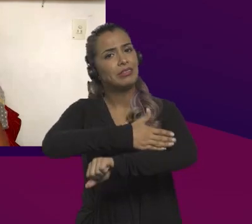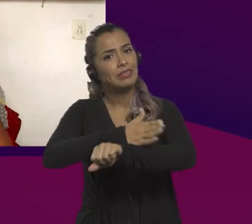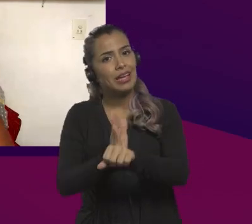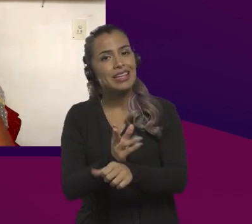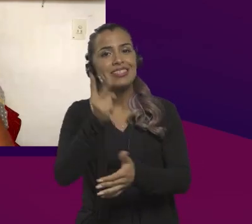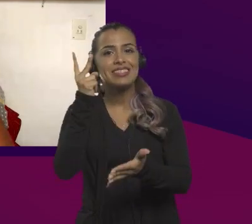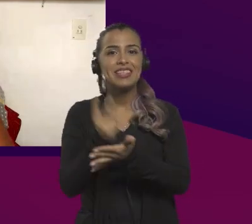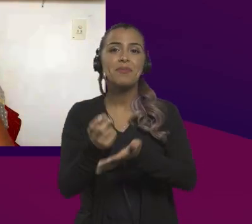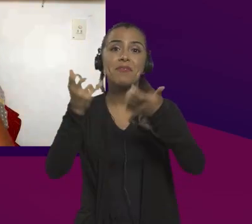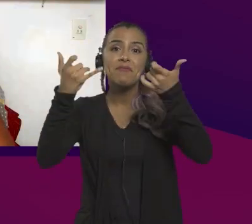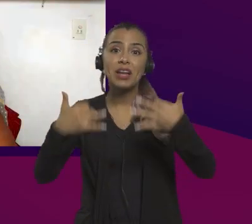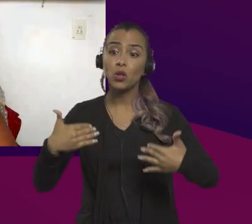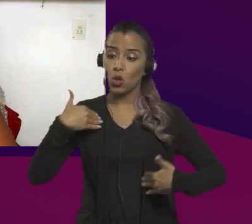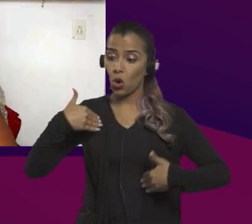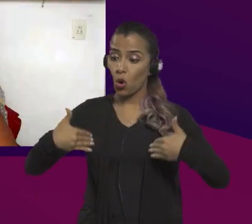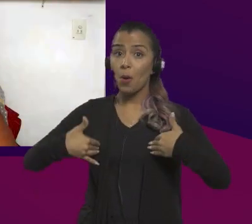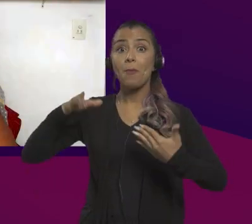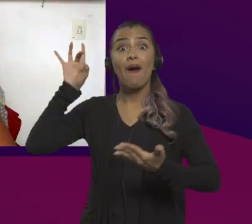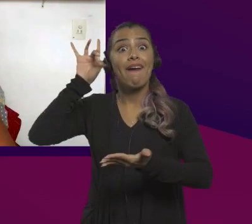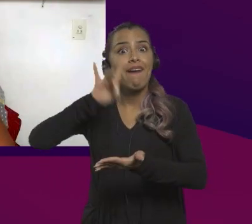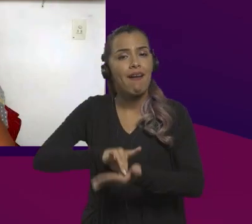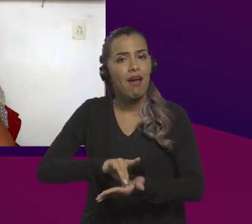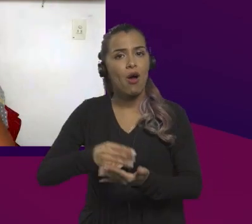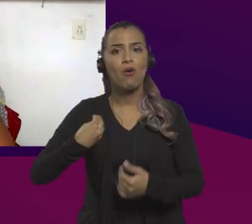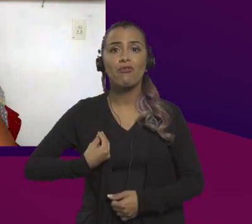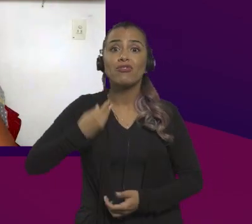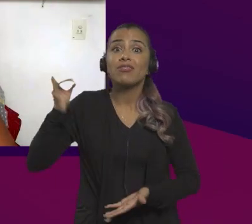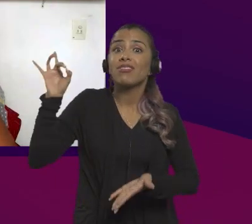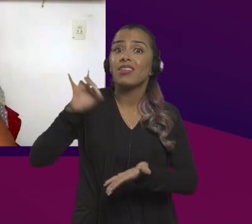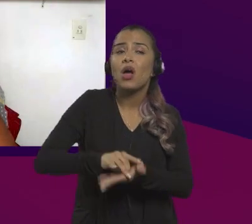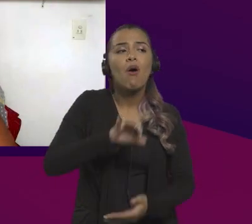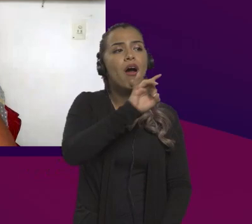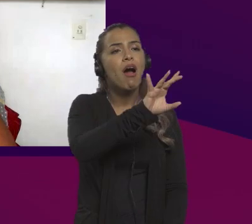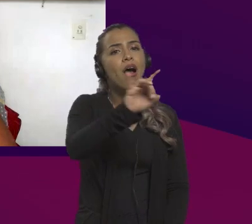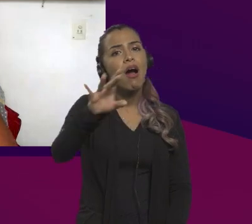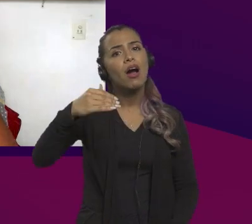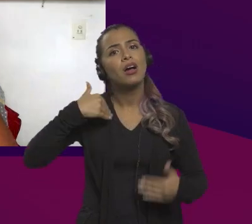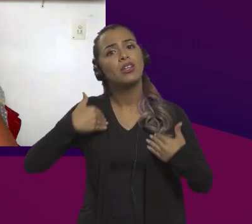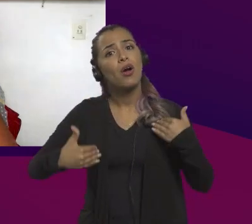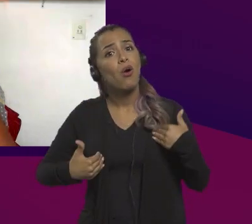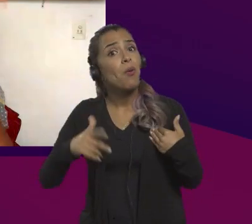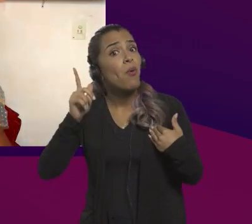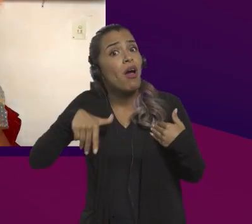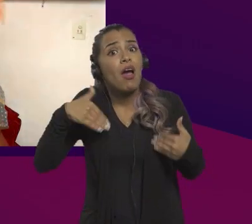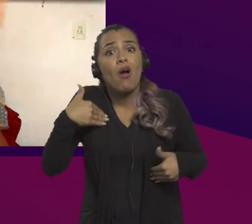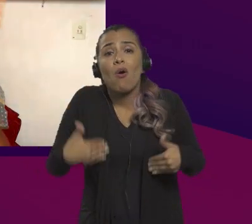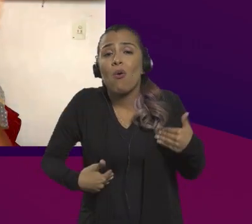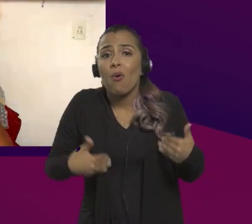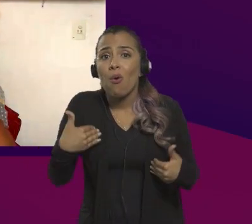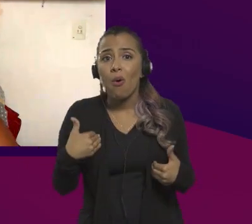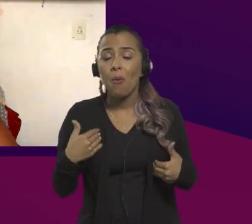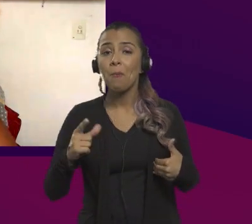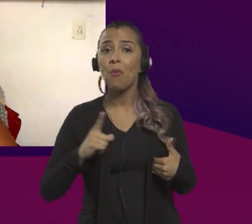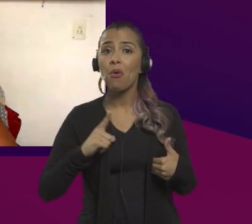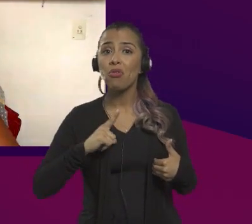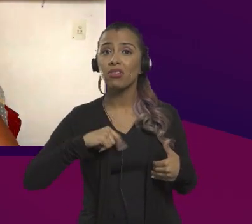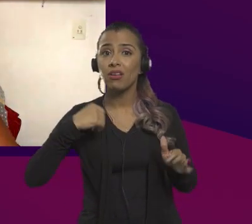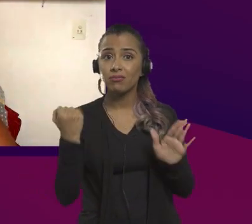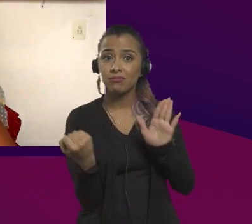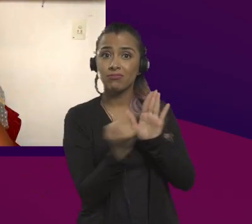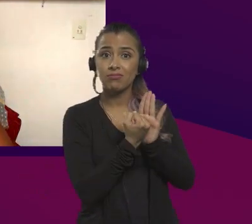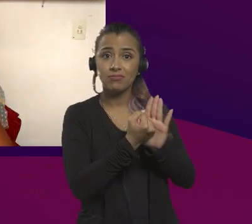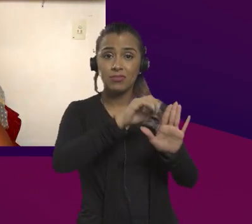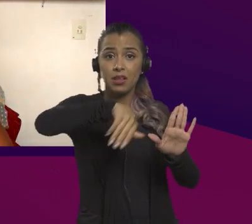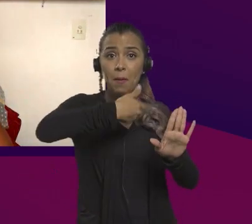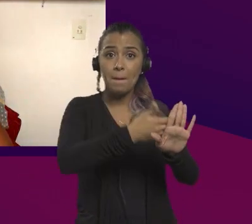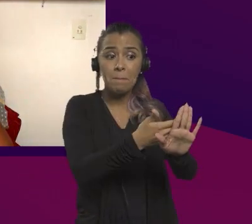corpo real. E cada corpo é um corpo e ele traz consigo as suas marcas, a sua história, a sua